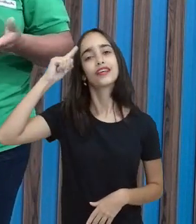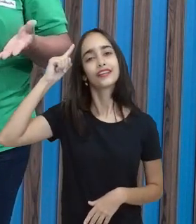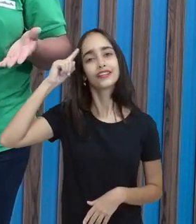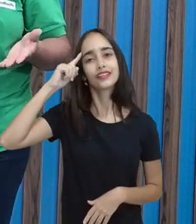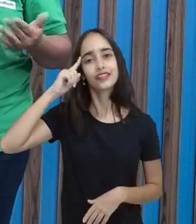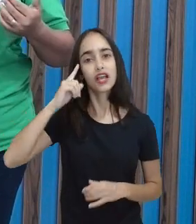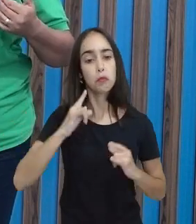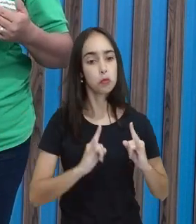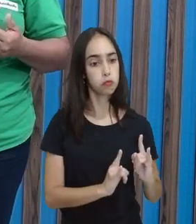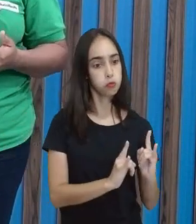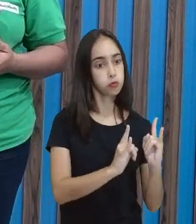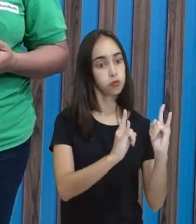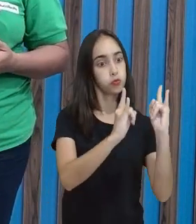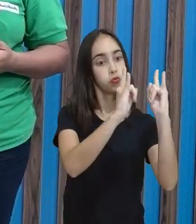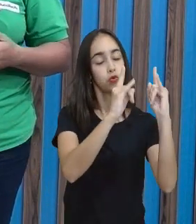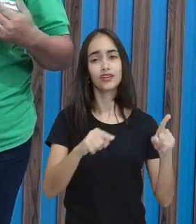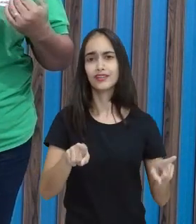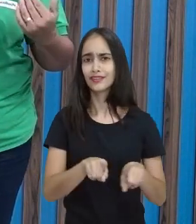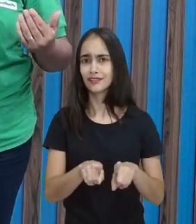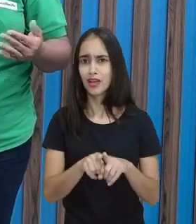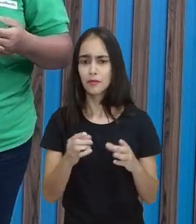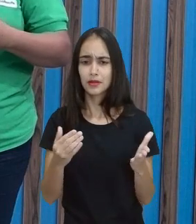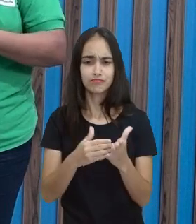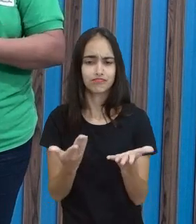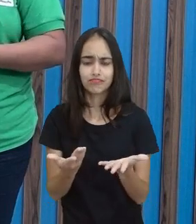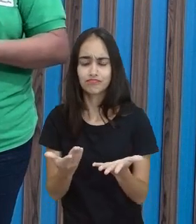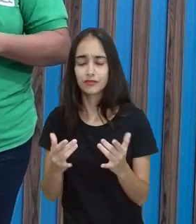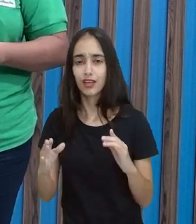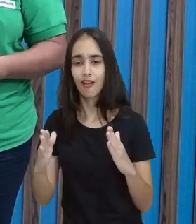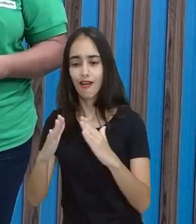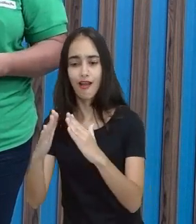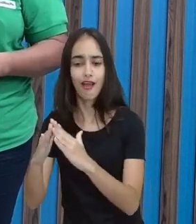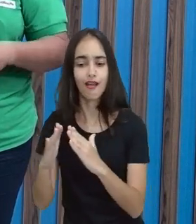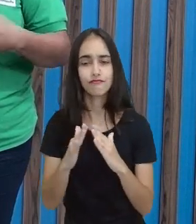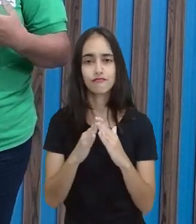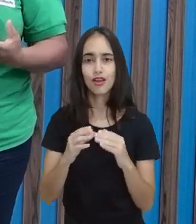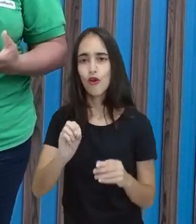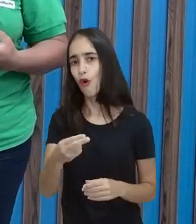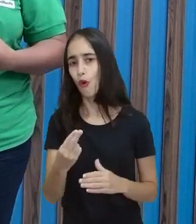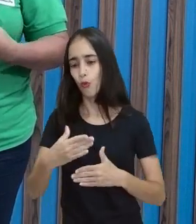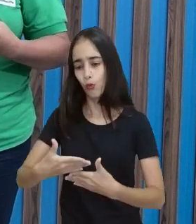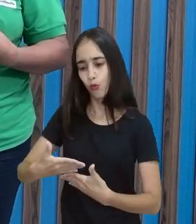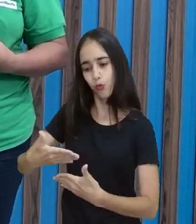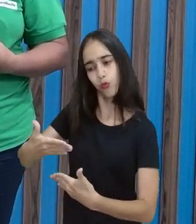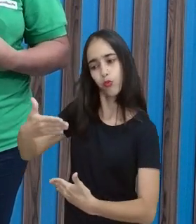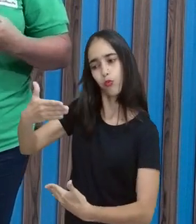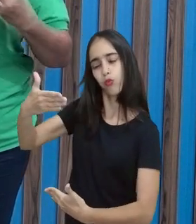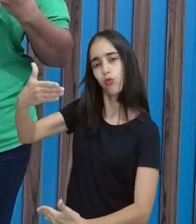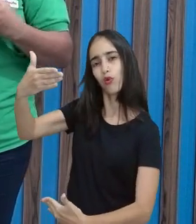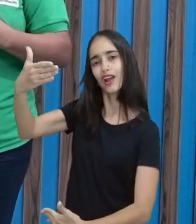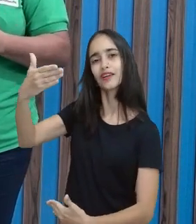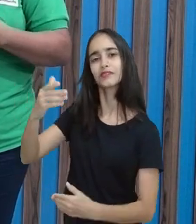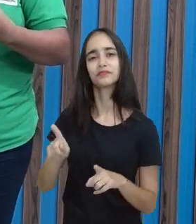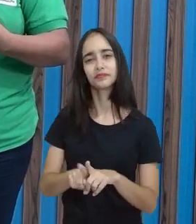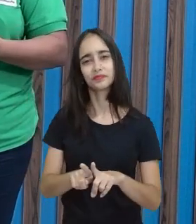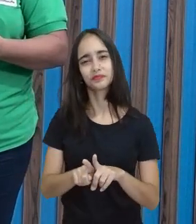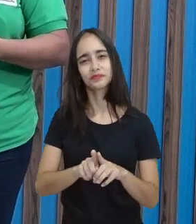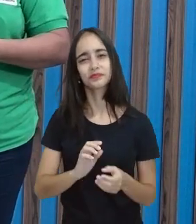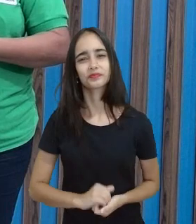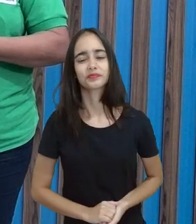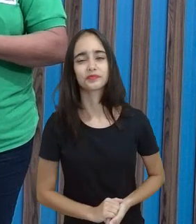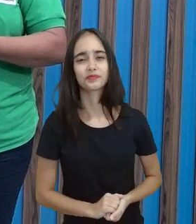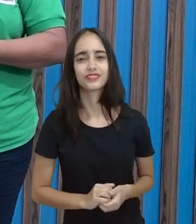a construção das nossas casas, dos muros que rodeiam as nossas casas e outros. Então, com a